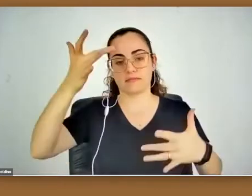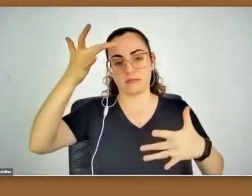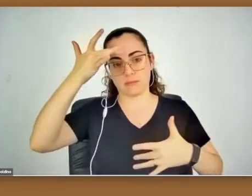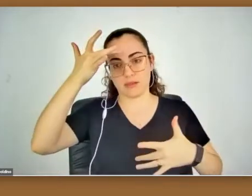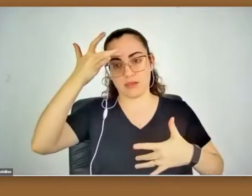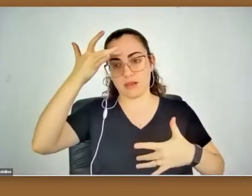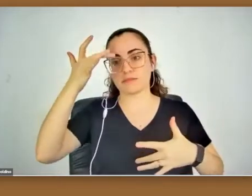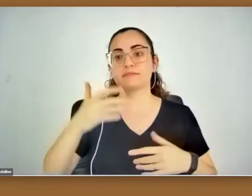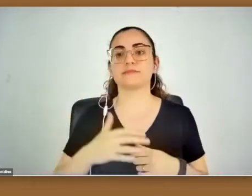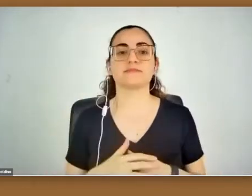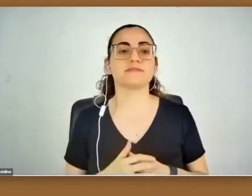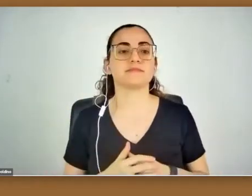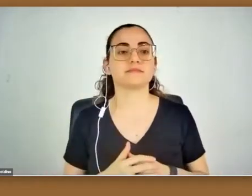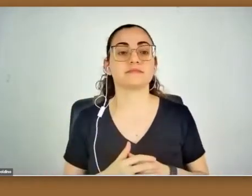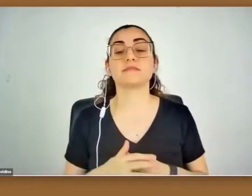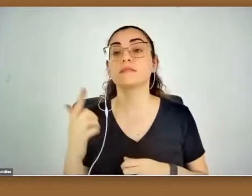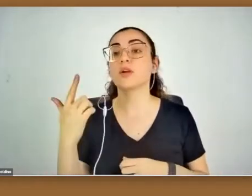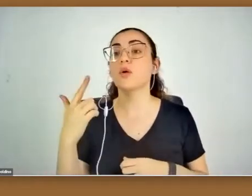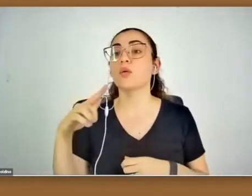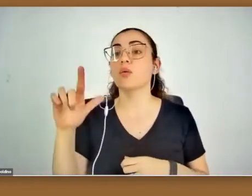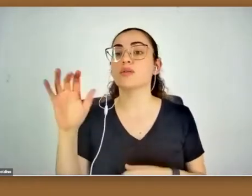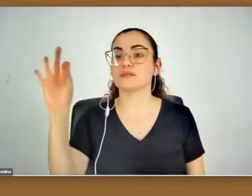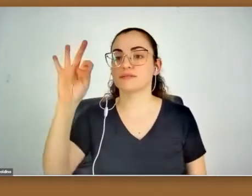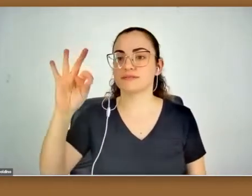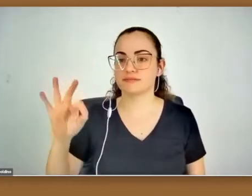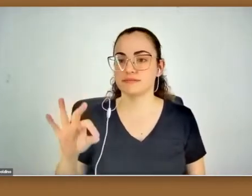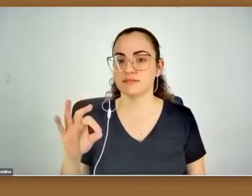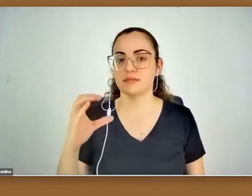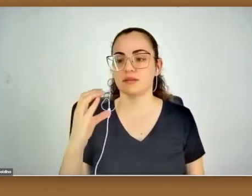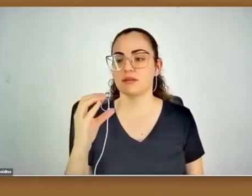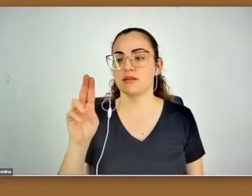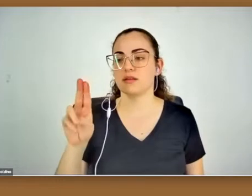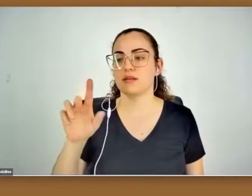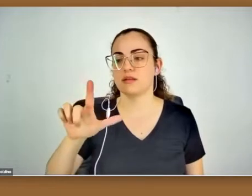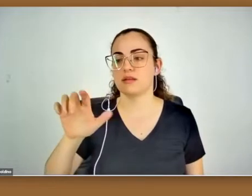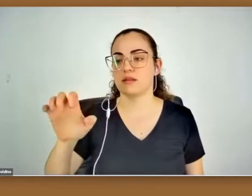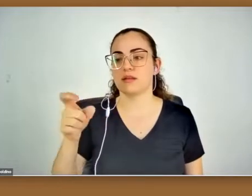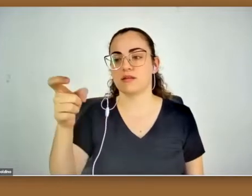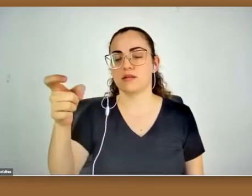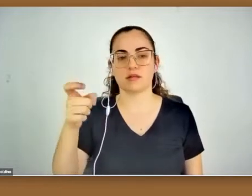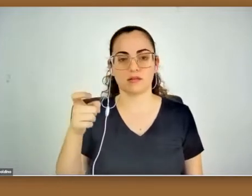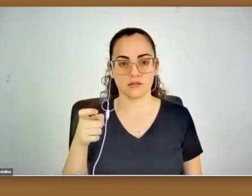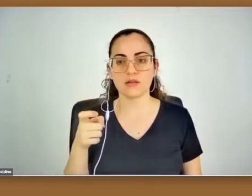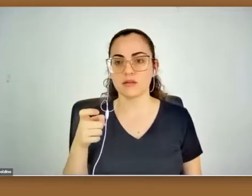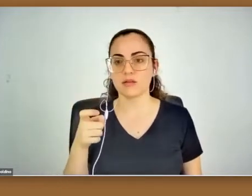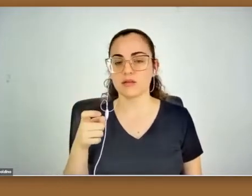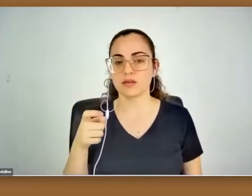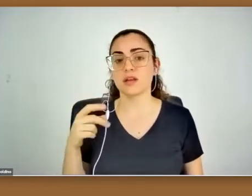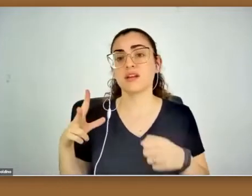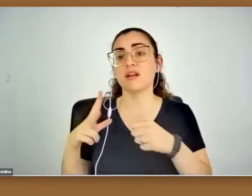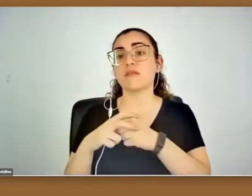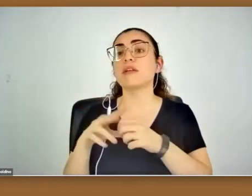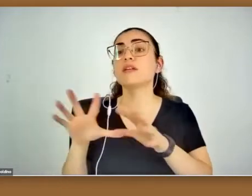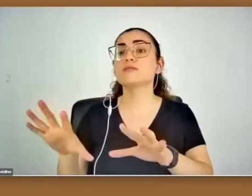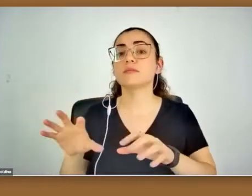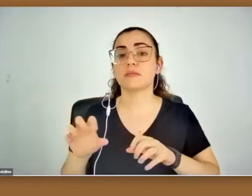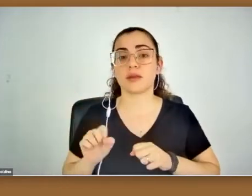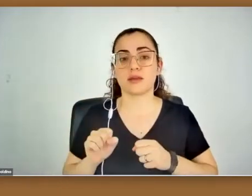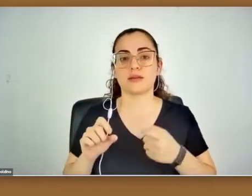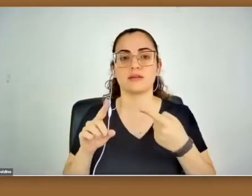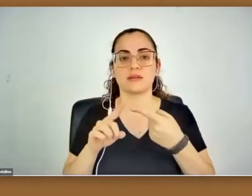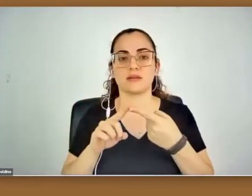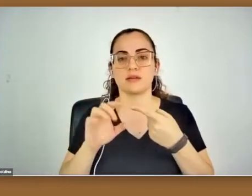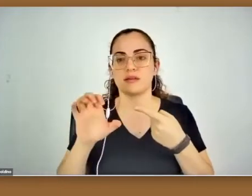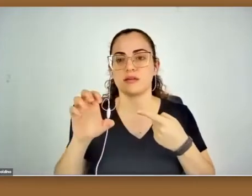E também temos o Culex. O Culex ele transmite também alguns vírus, como o da encefalite Sanluz, a febre do